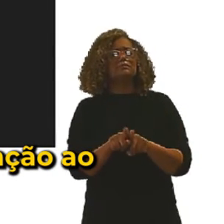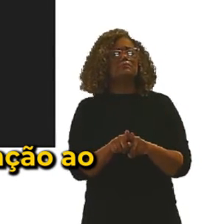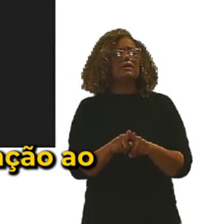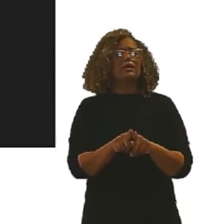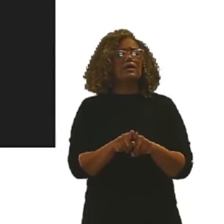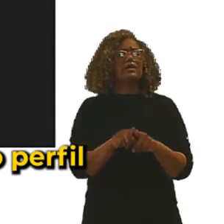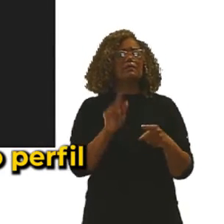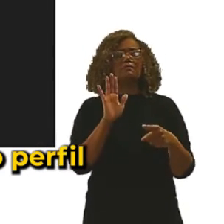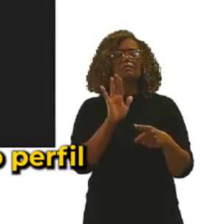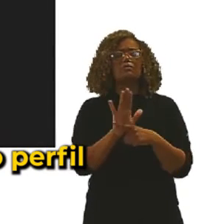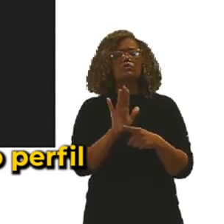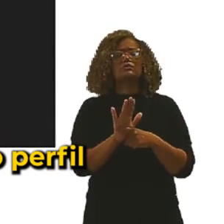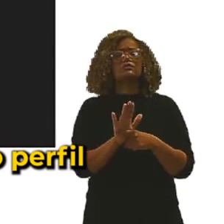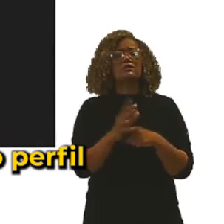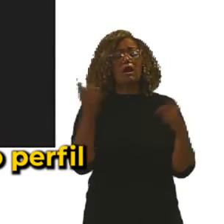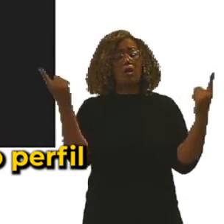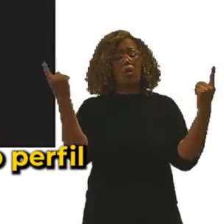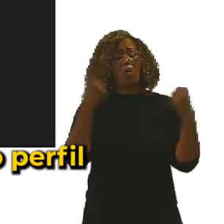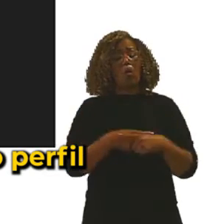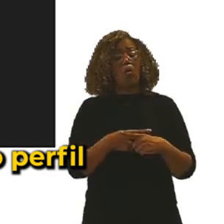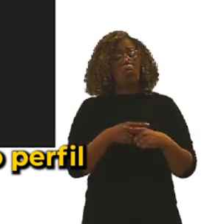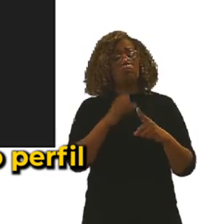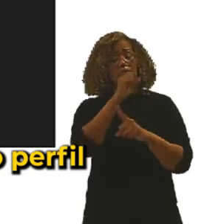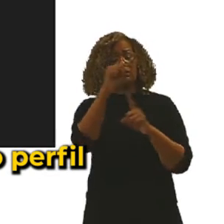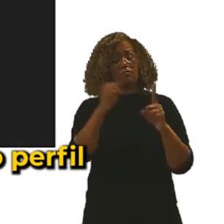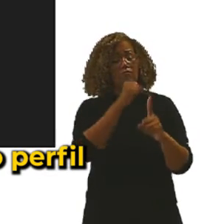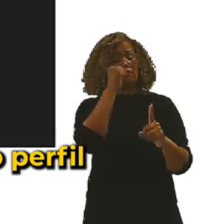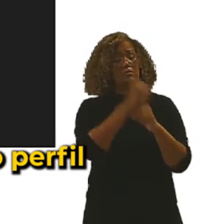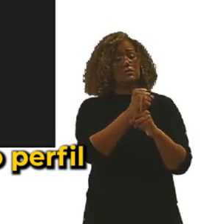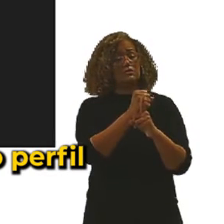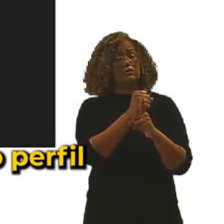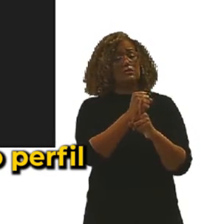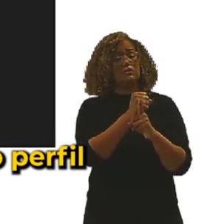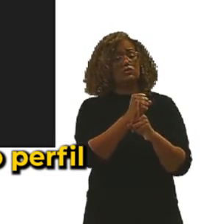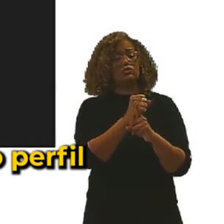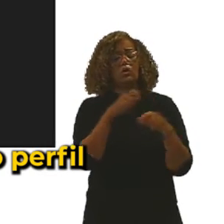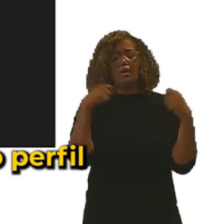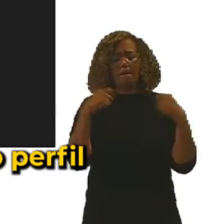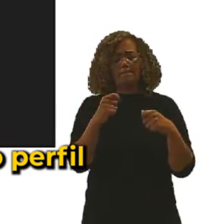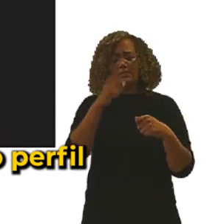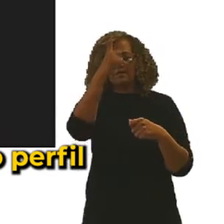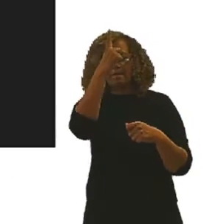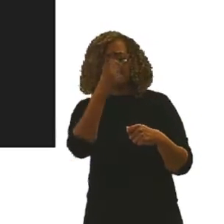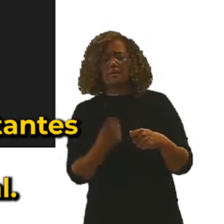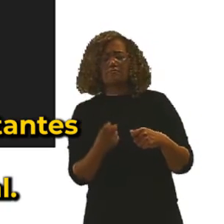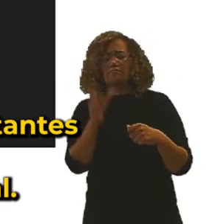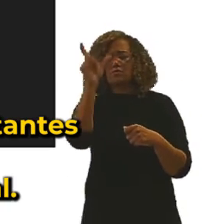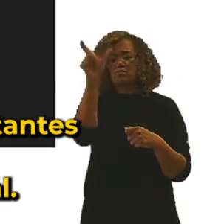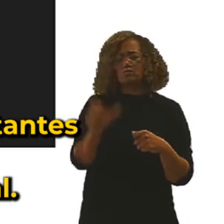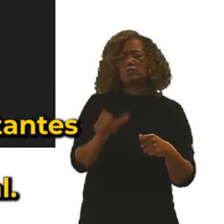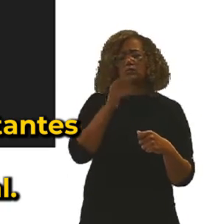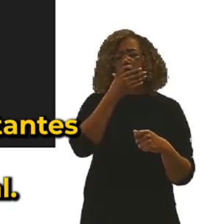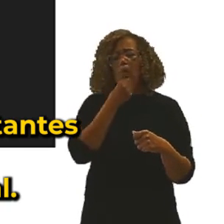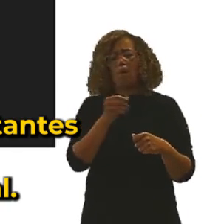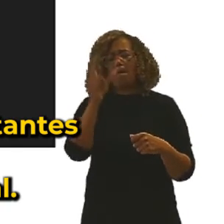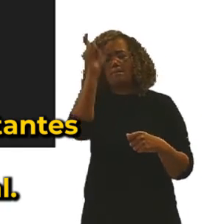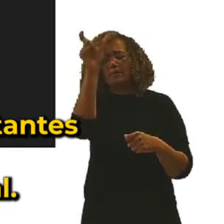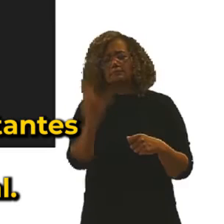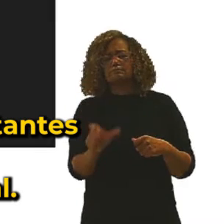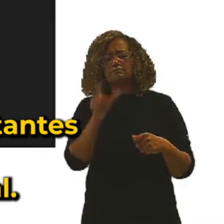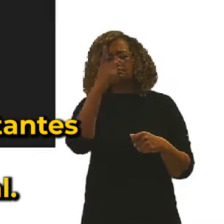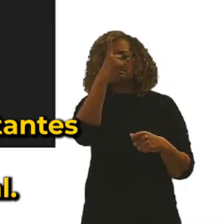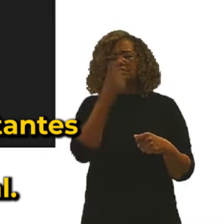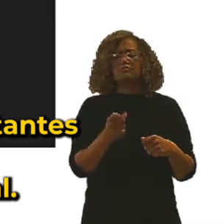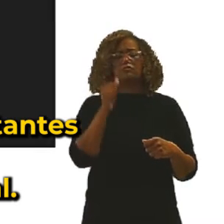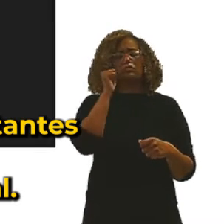ao feminicídio. Nós precisamos ver toda a história, toda a dinâmica familiar, perfil da vítima, perfil do agressor e outros elementos